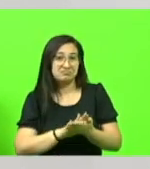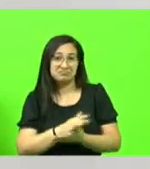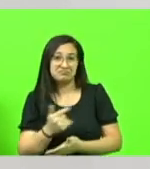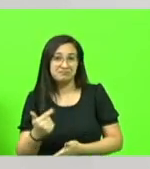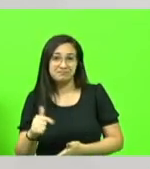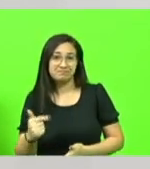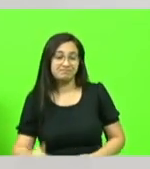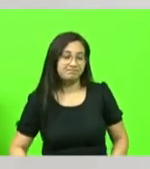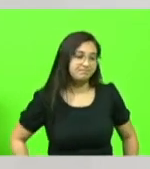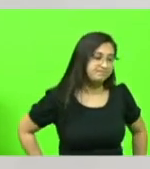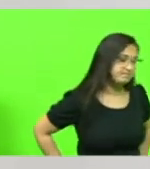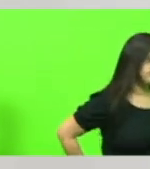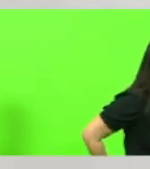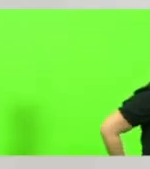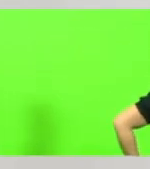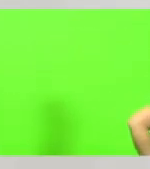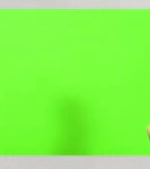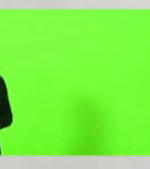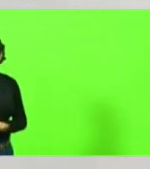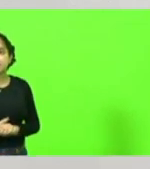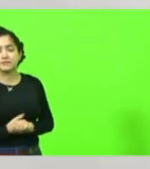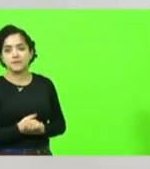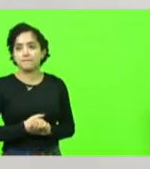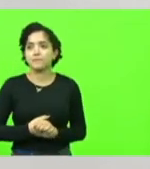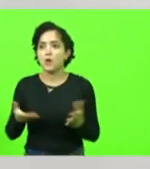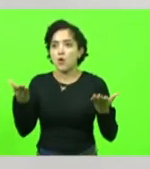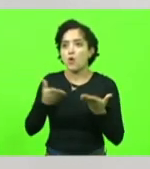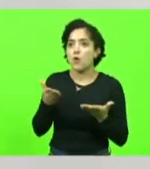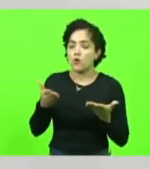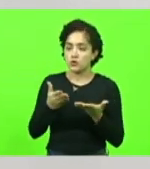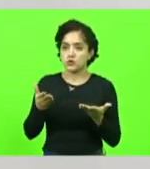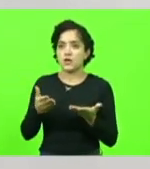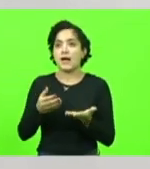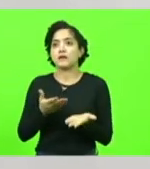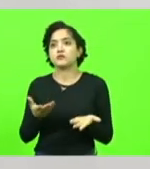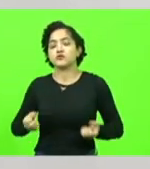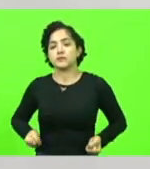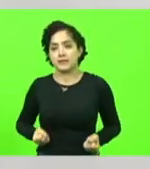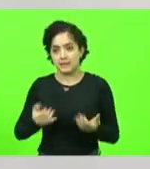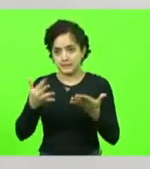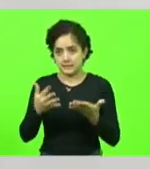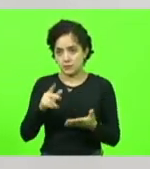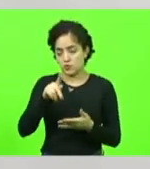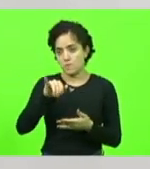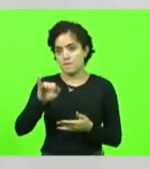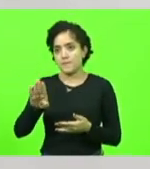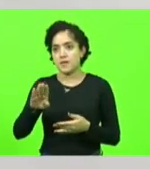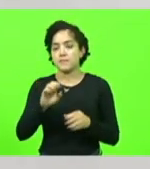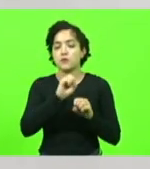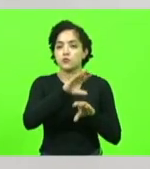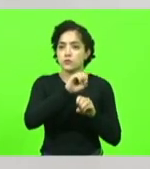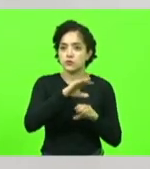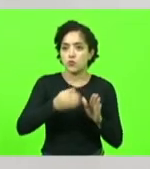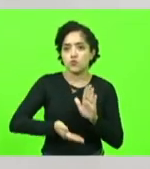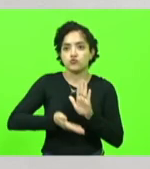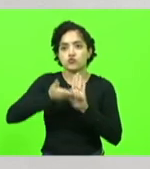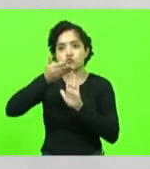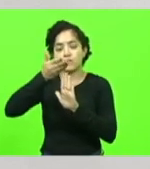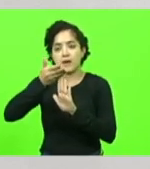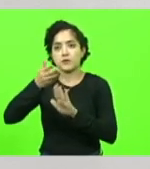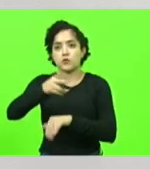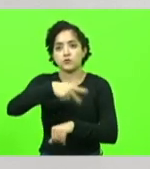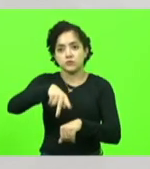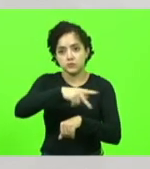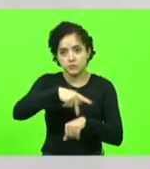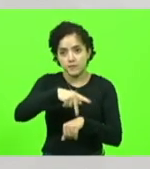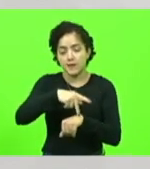que nós estamos gastando hoje 6% do nosso PIB com educação, que, aliás, é um dos maiores gastos entre os países